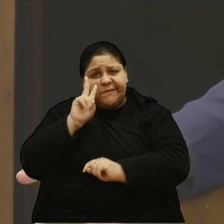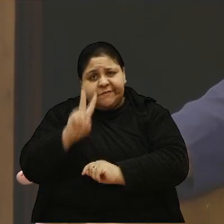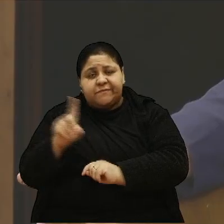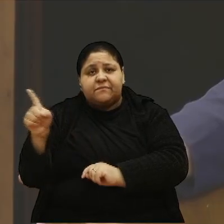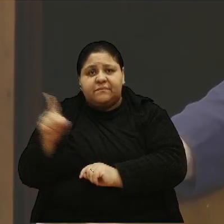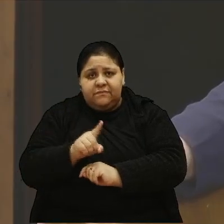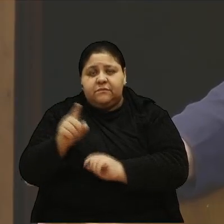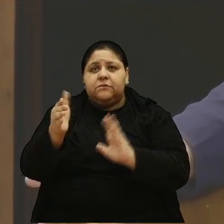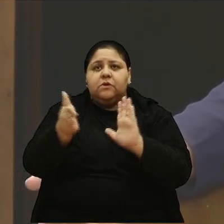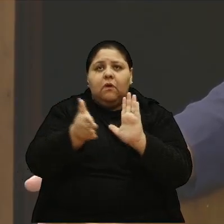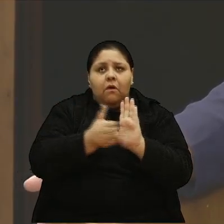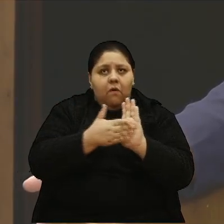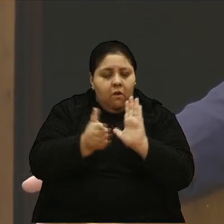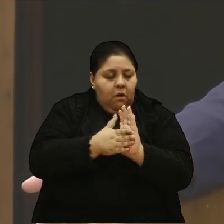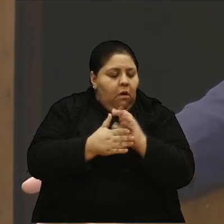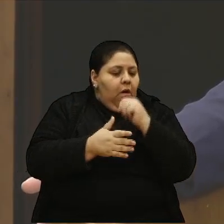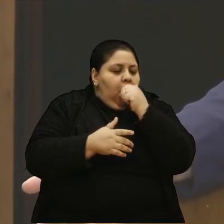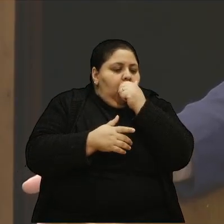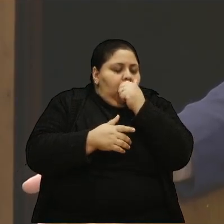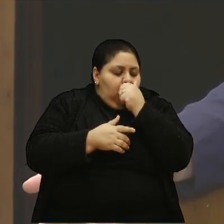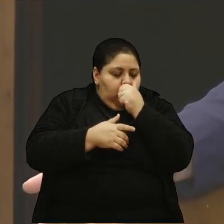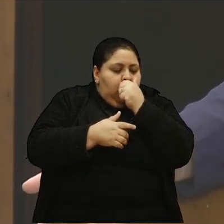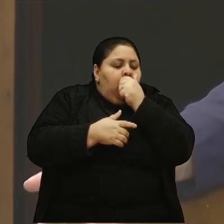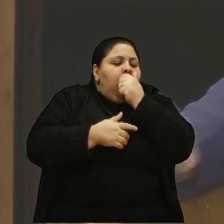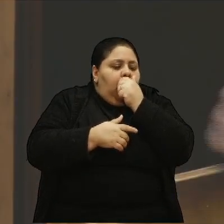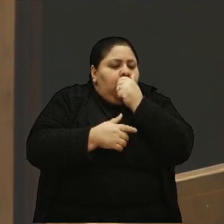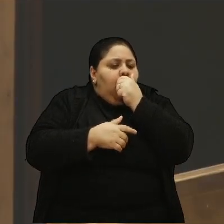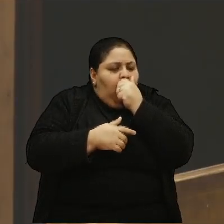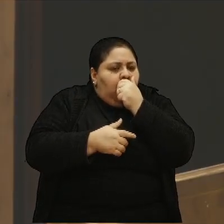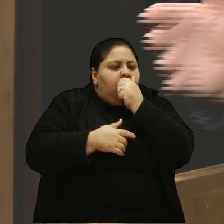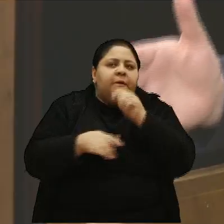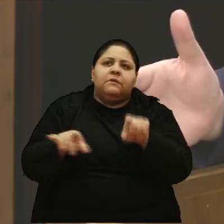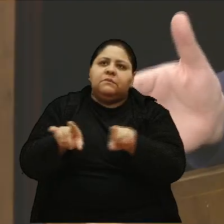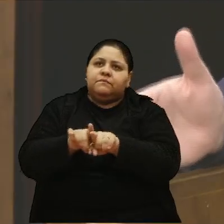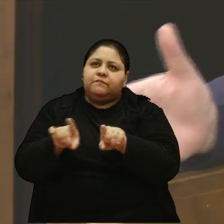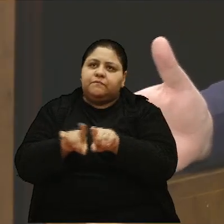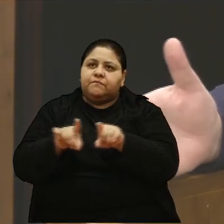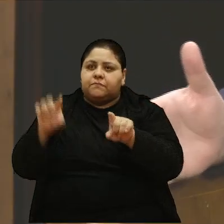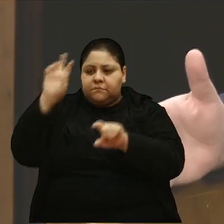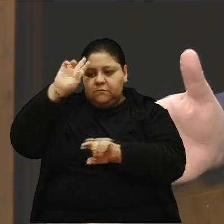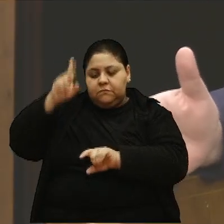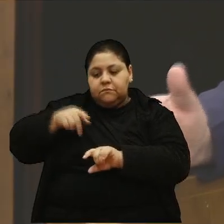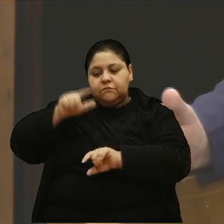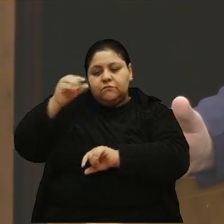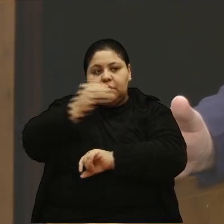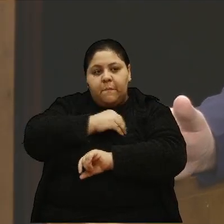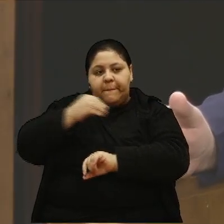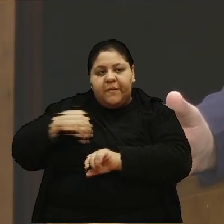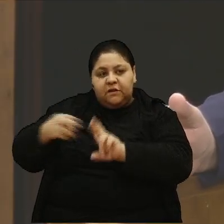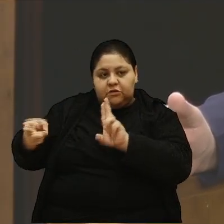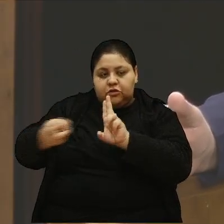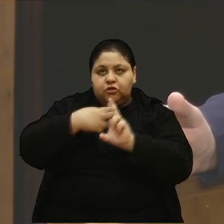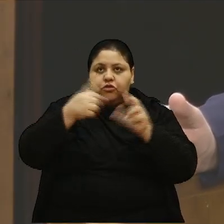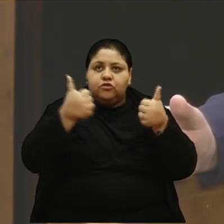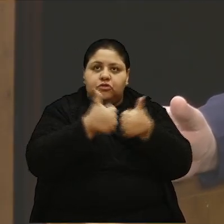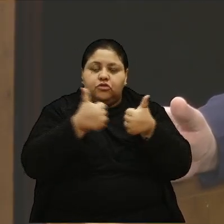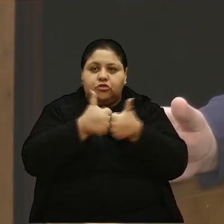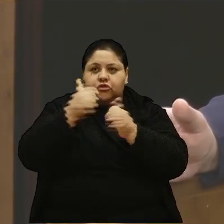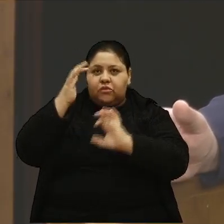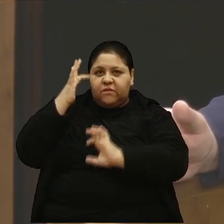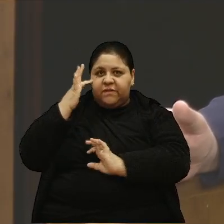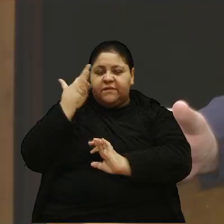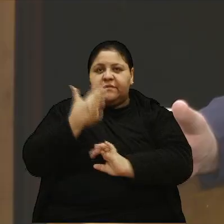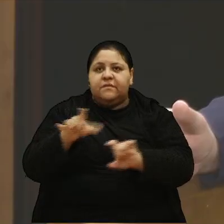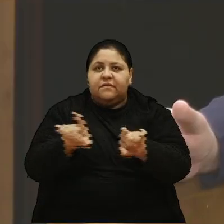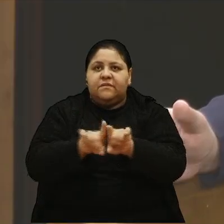essa proposta de justamente via Constituição permitir uma carreira nacionalizada para os médicos do SUS. Junto com isso, nós vamos resolver